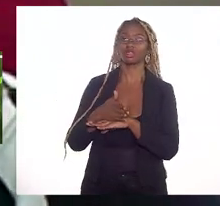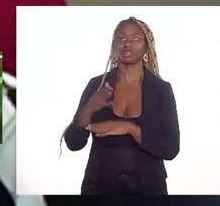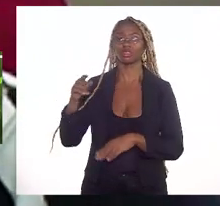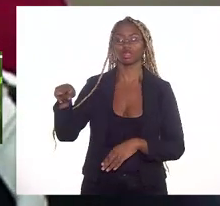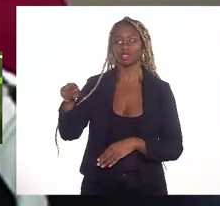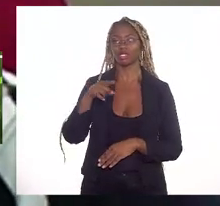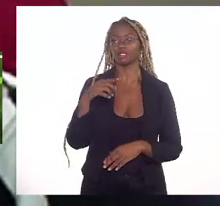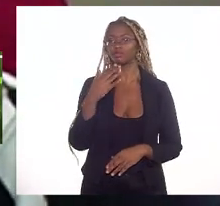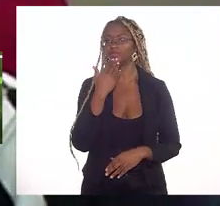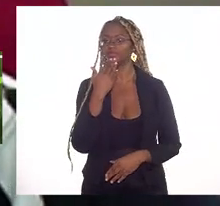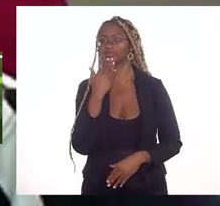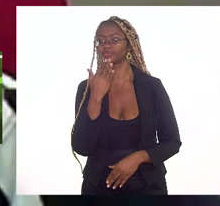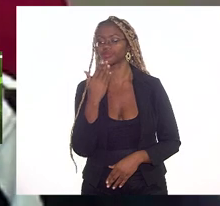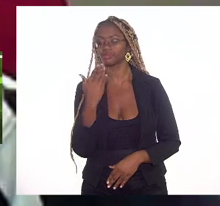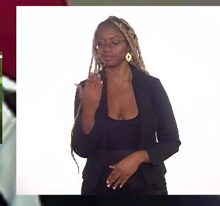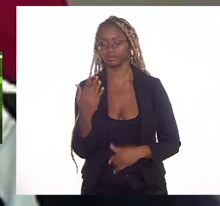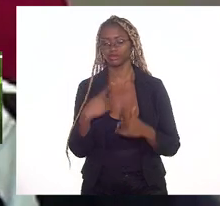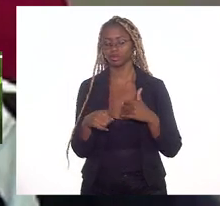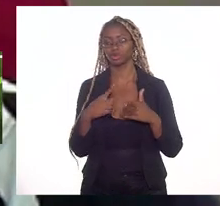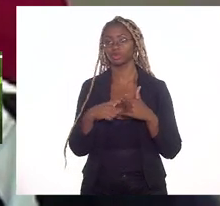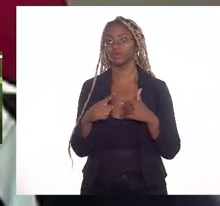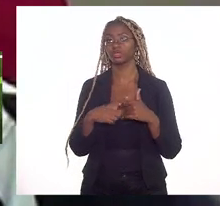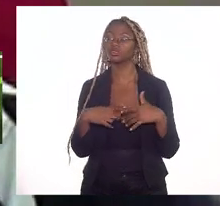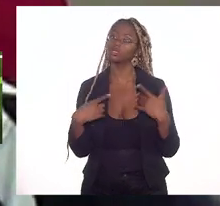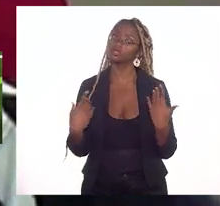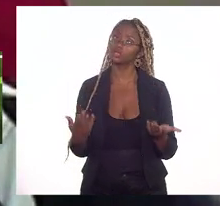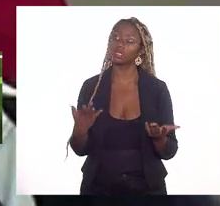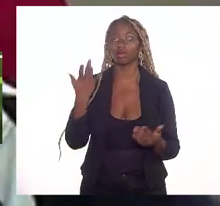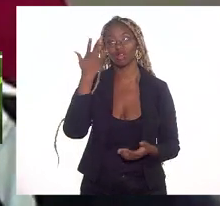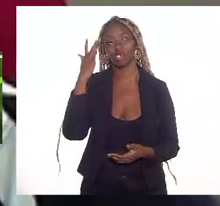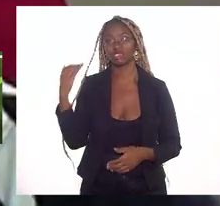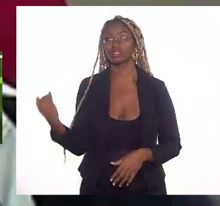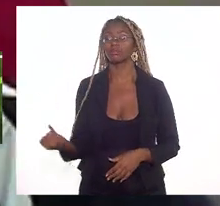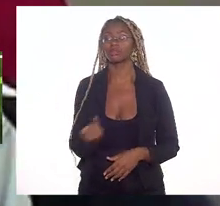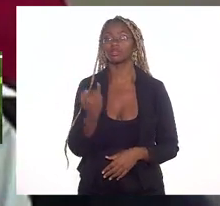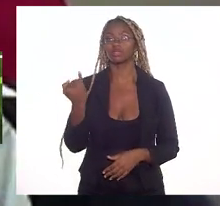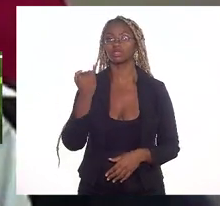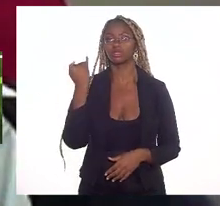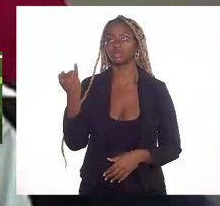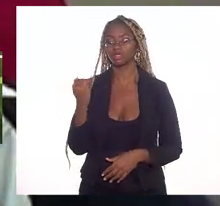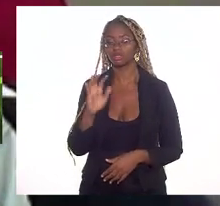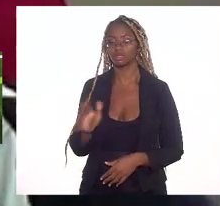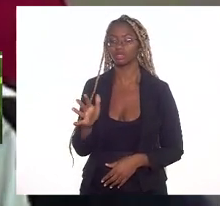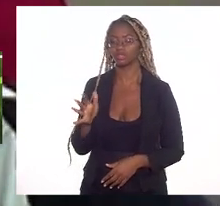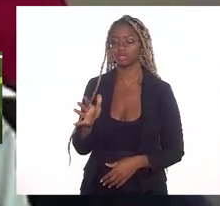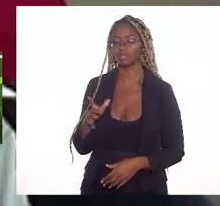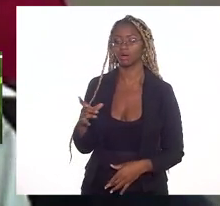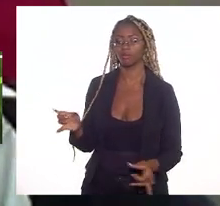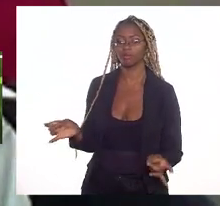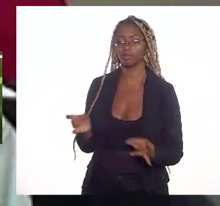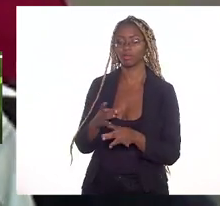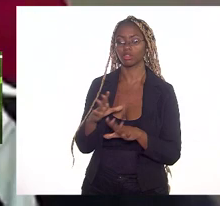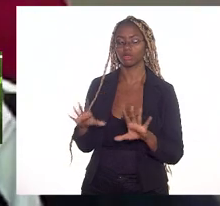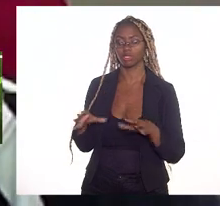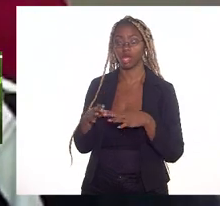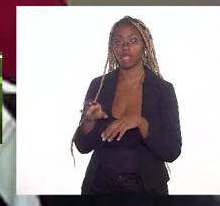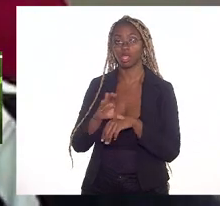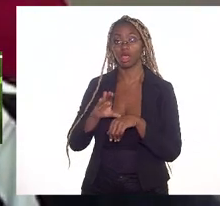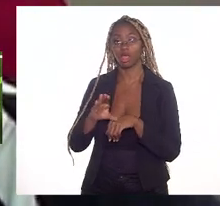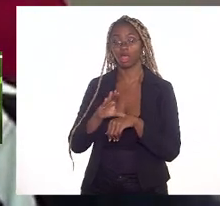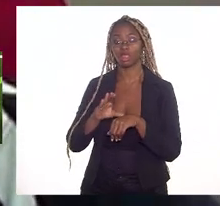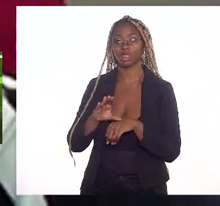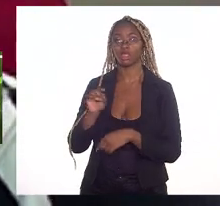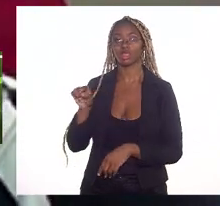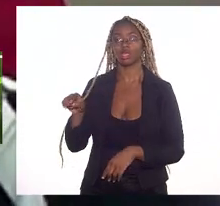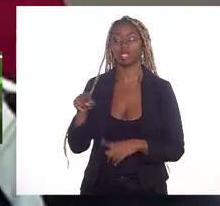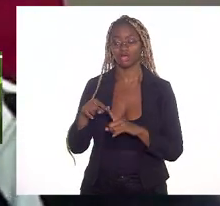esse tipo de problema. Então, seria muito importante que, uma vez instalado esse comitê,